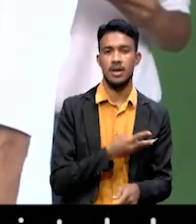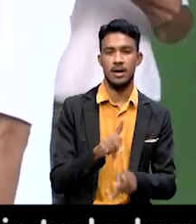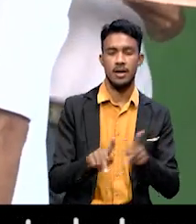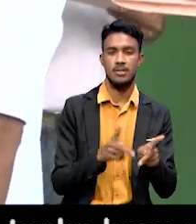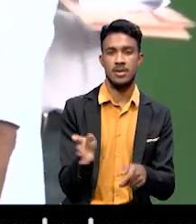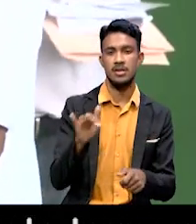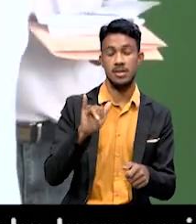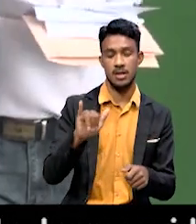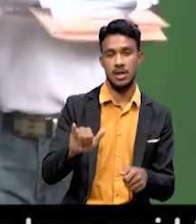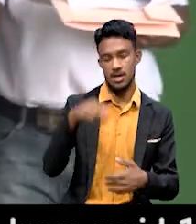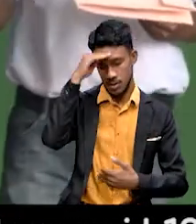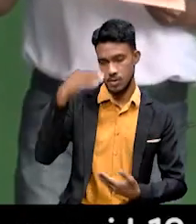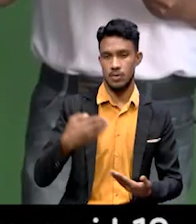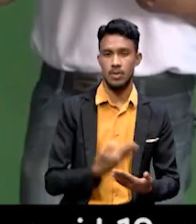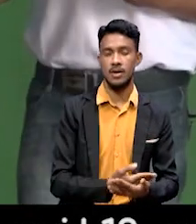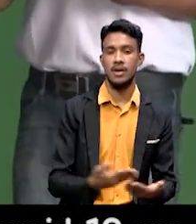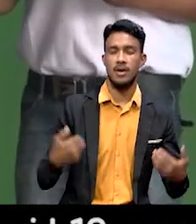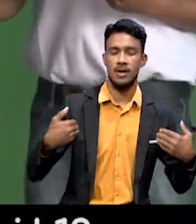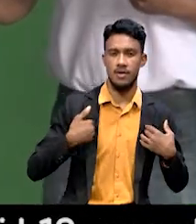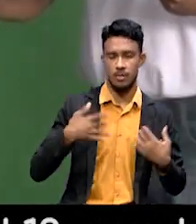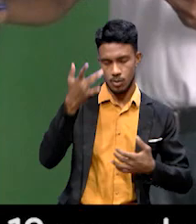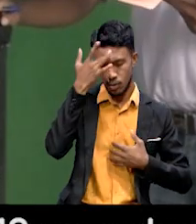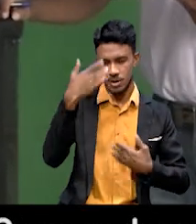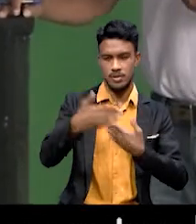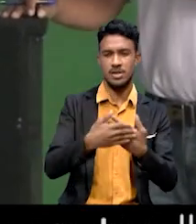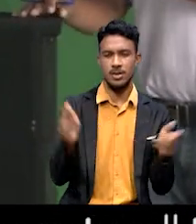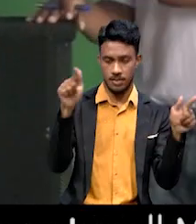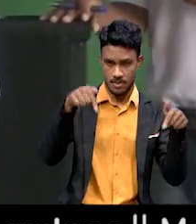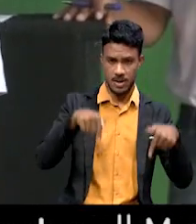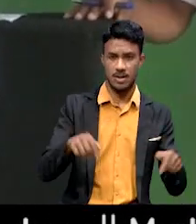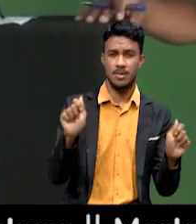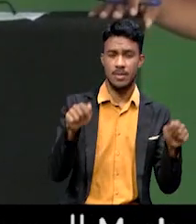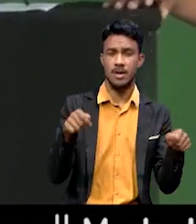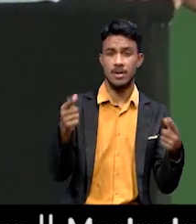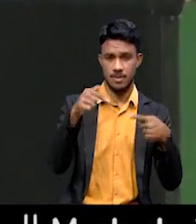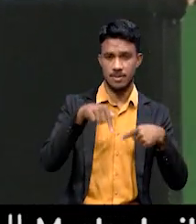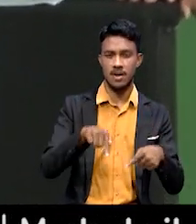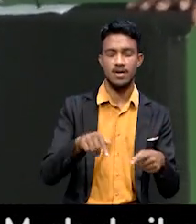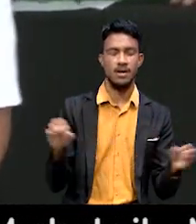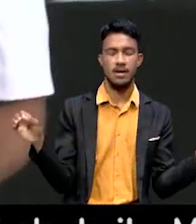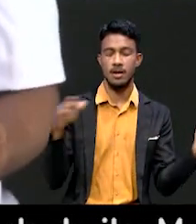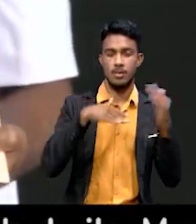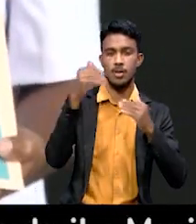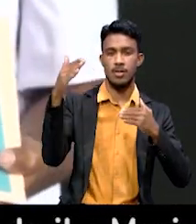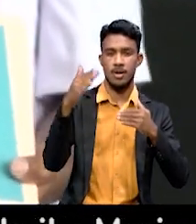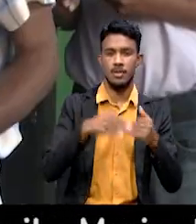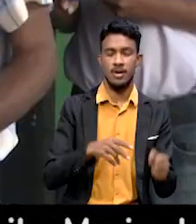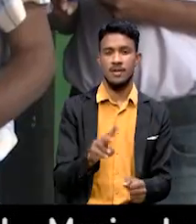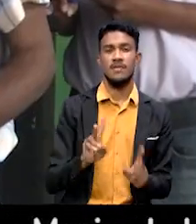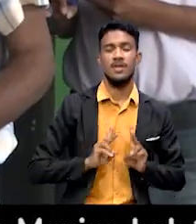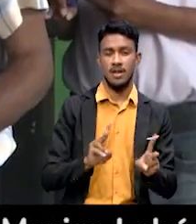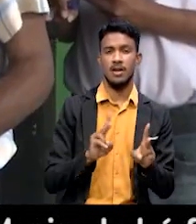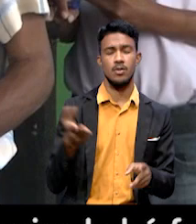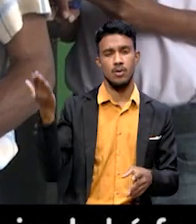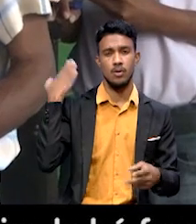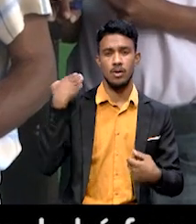sirene oan semoras bisikia ne velemos alo tratamento ne one la la e problema ida veterano ne ulu kalfunu ne defende